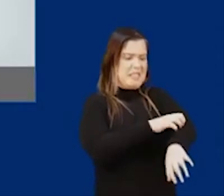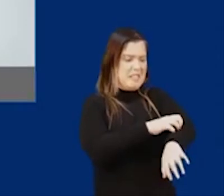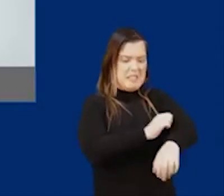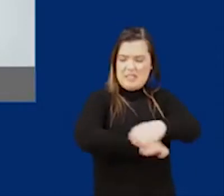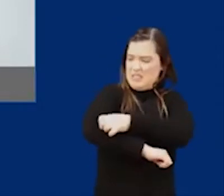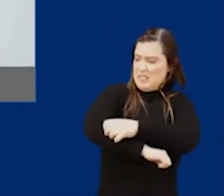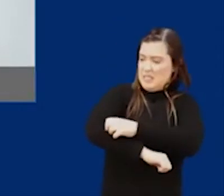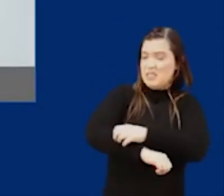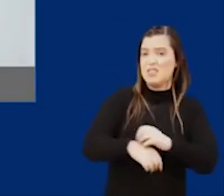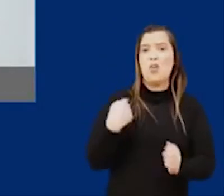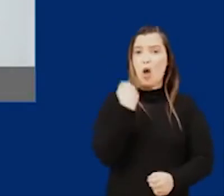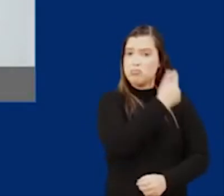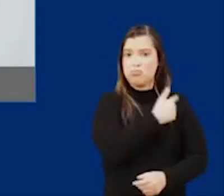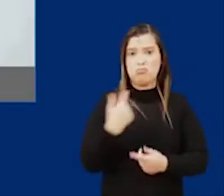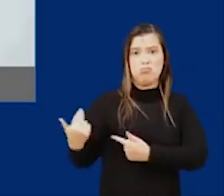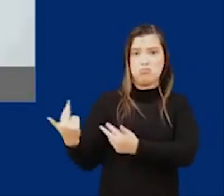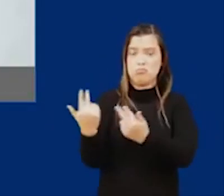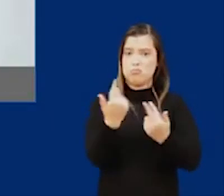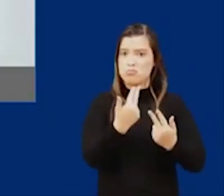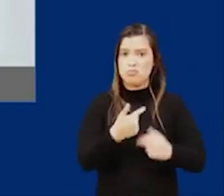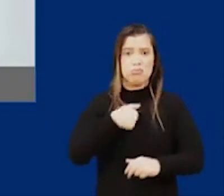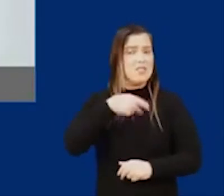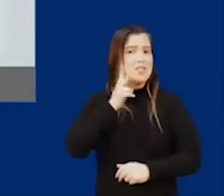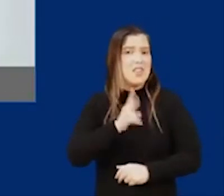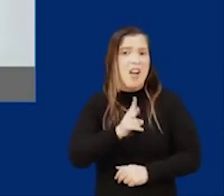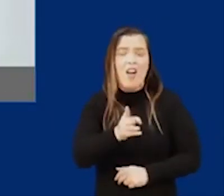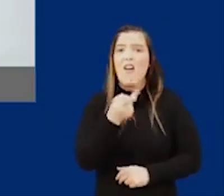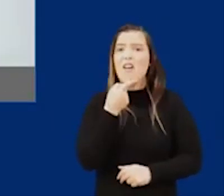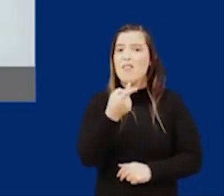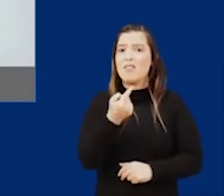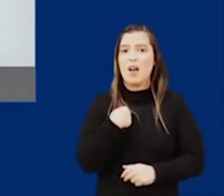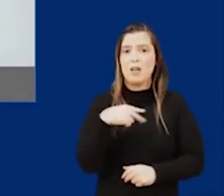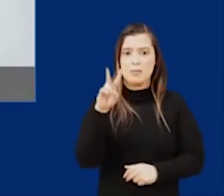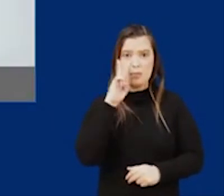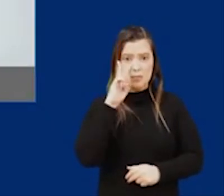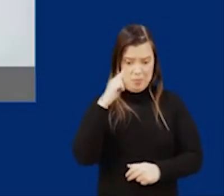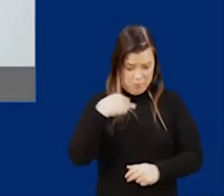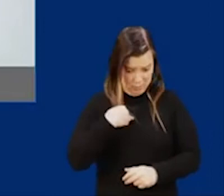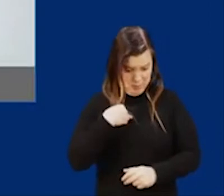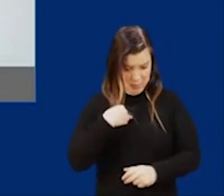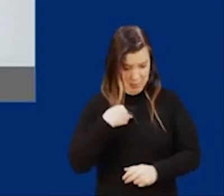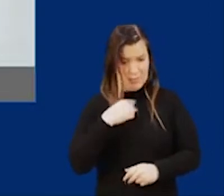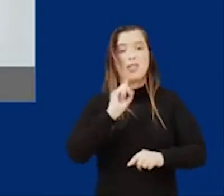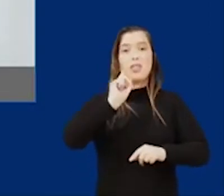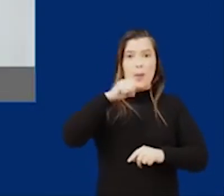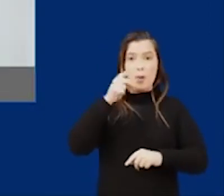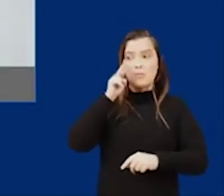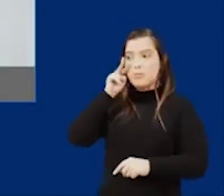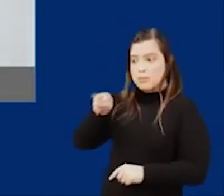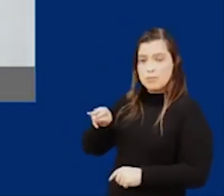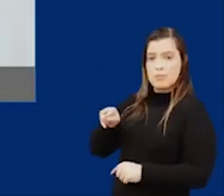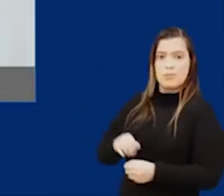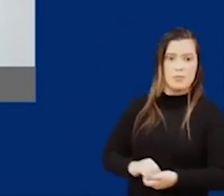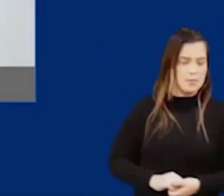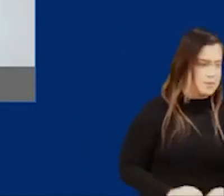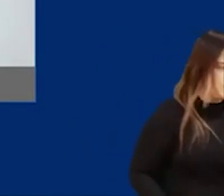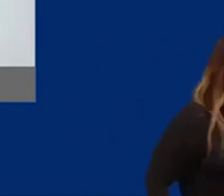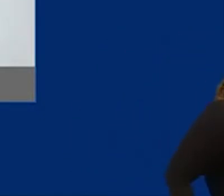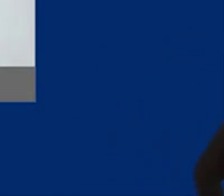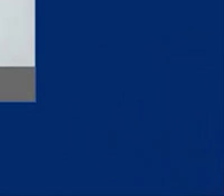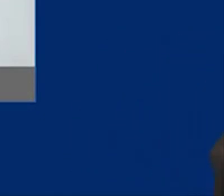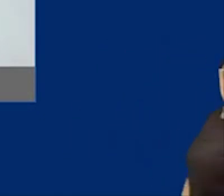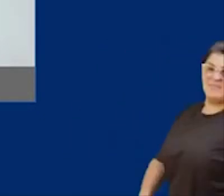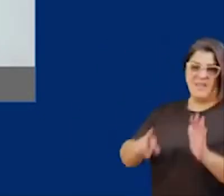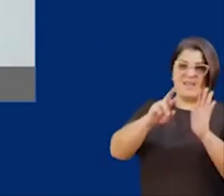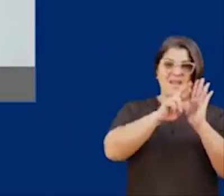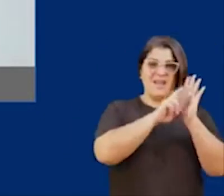nós adultos também. Eu vou sempre falar que a gente tem que olhar para a gente para poder olhar para o outro. Então, não tem uma regra, tem